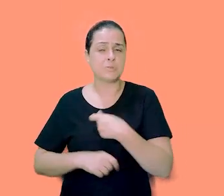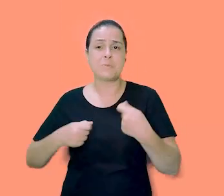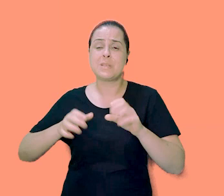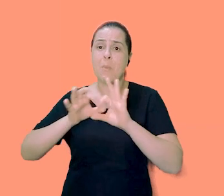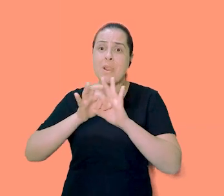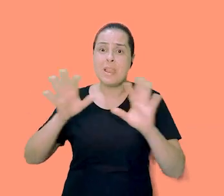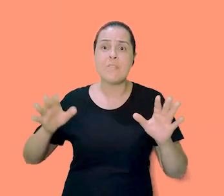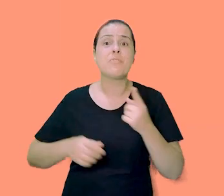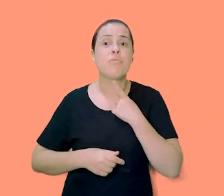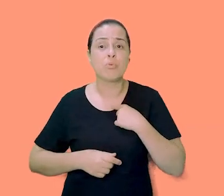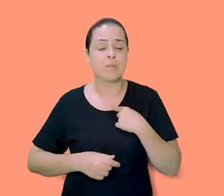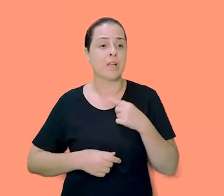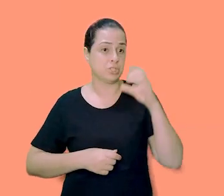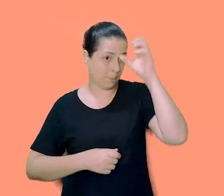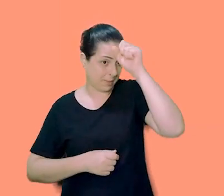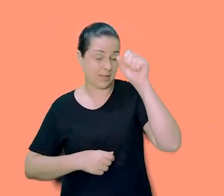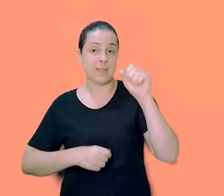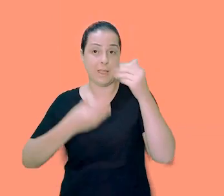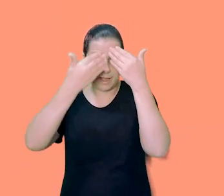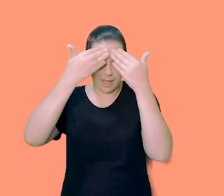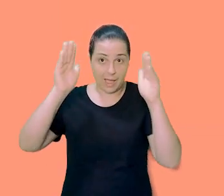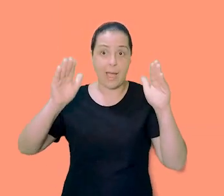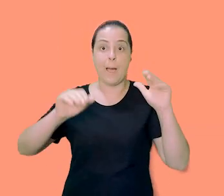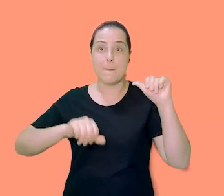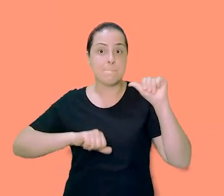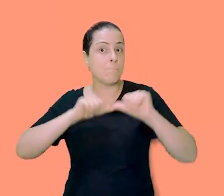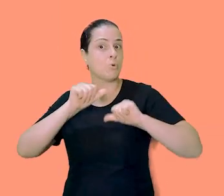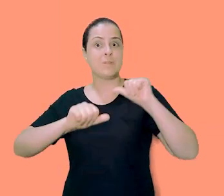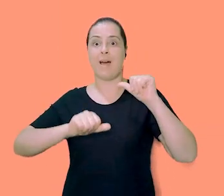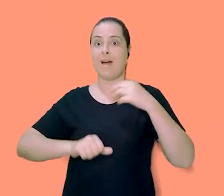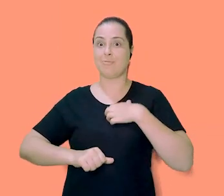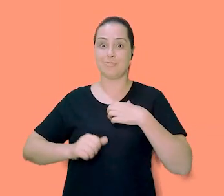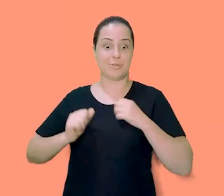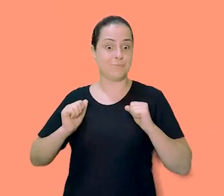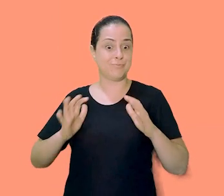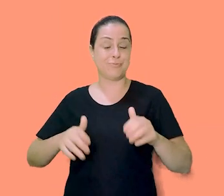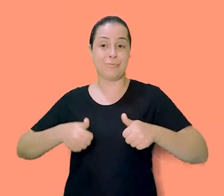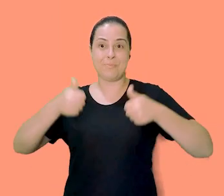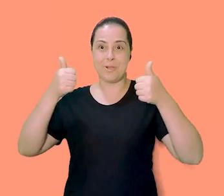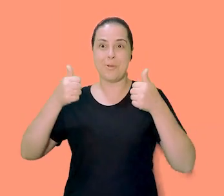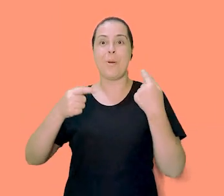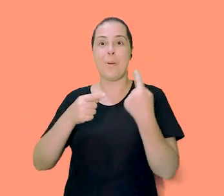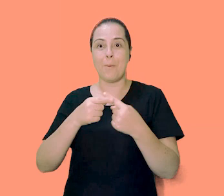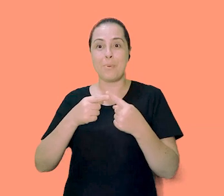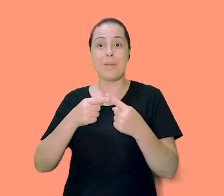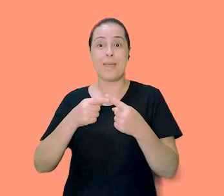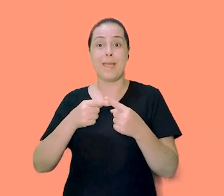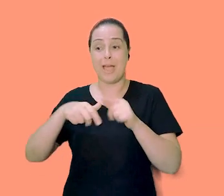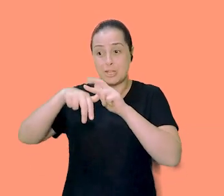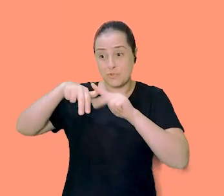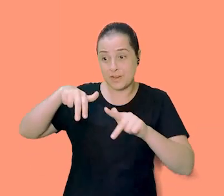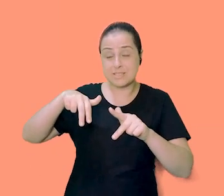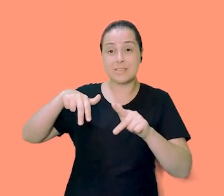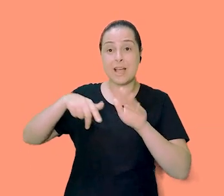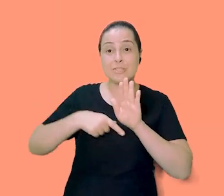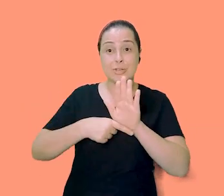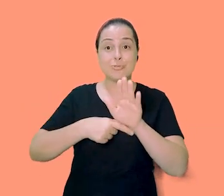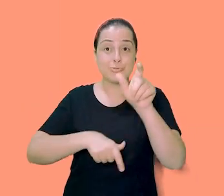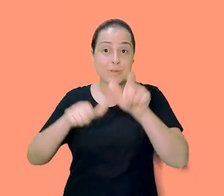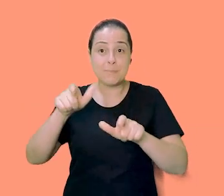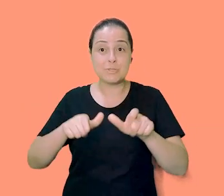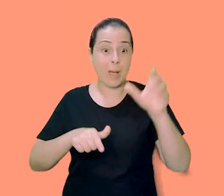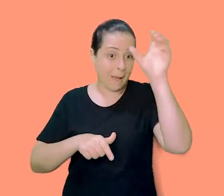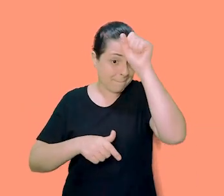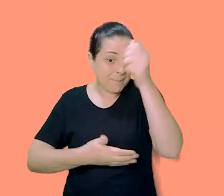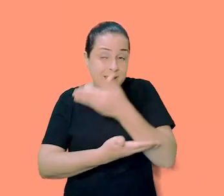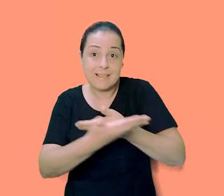aprender, mudar, ver como que isso acrescenta, porque a verdade é que o Marcelo falou, é isso, você aprende com uma diversidade, você aprende a lidar com outras coisas